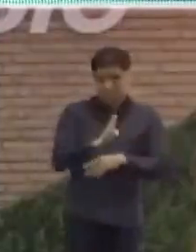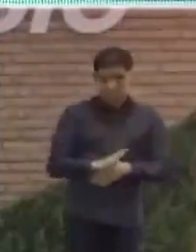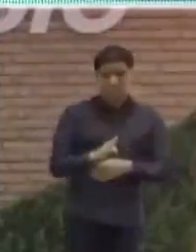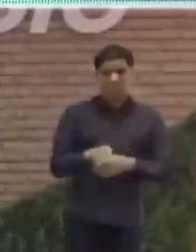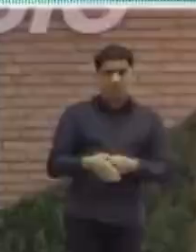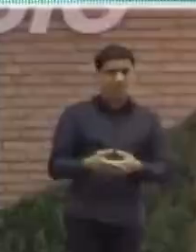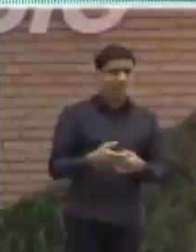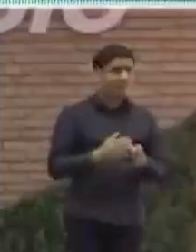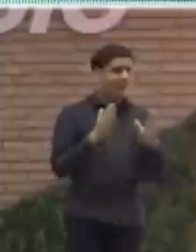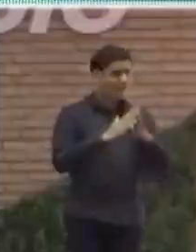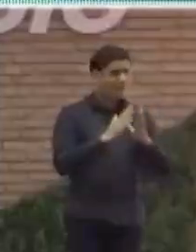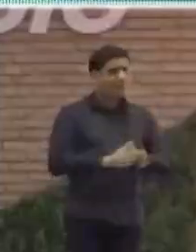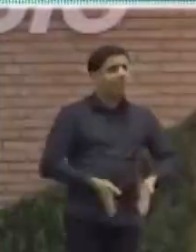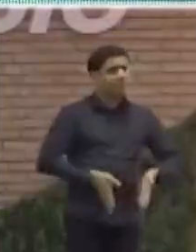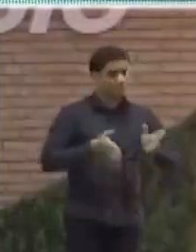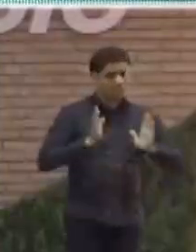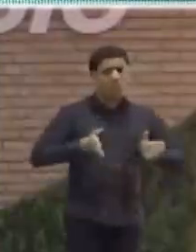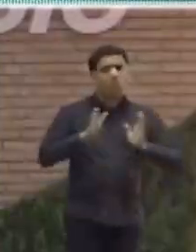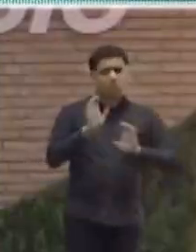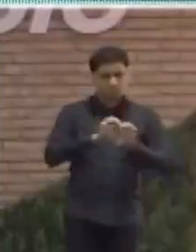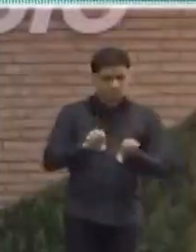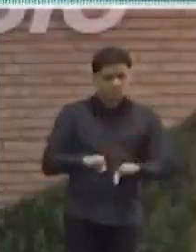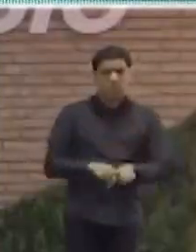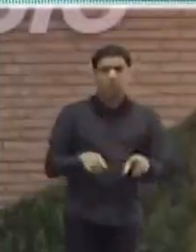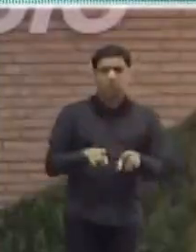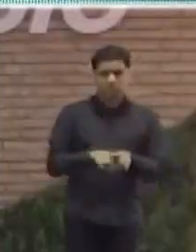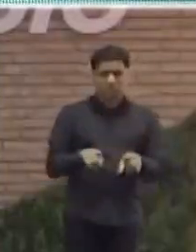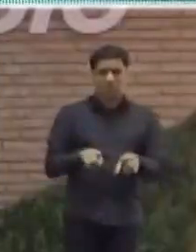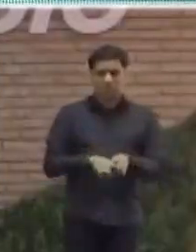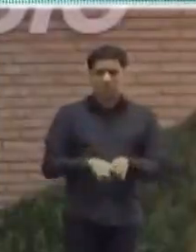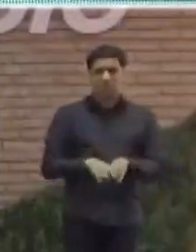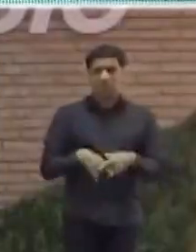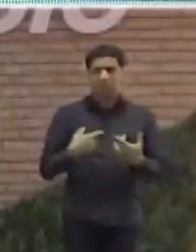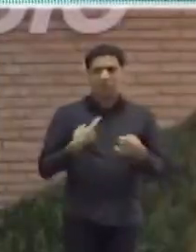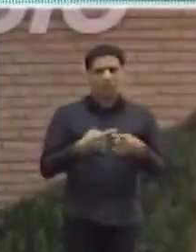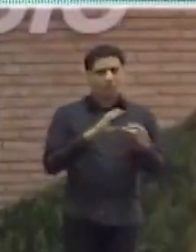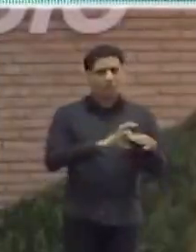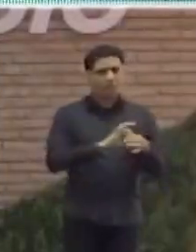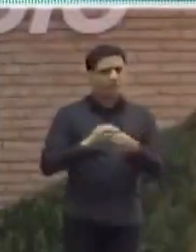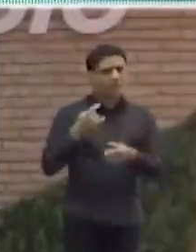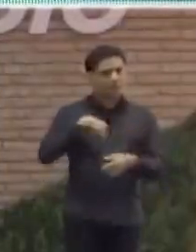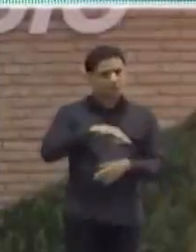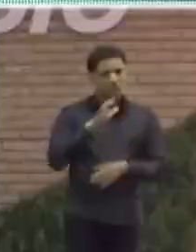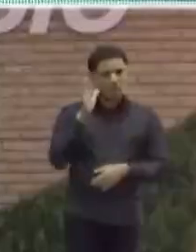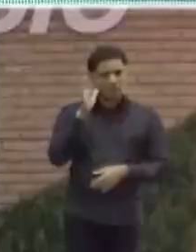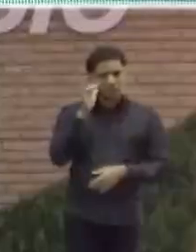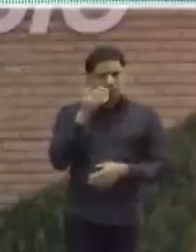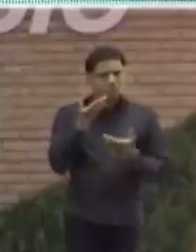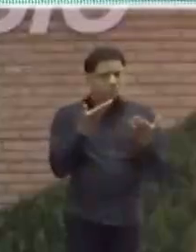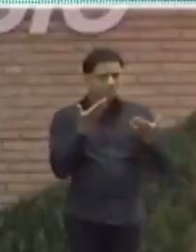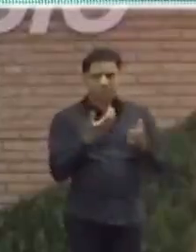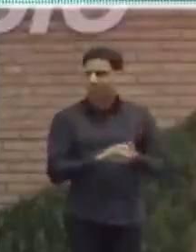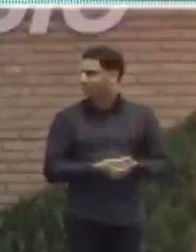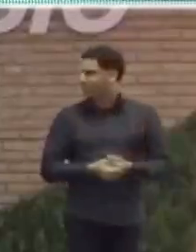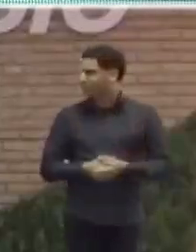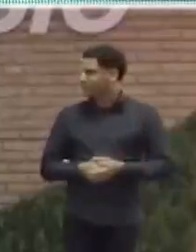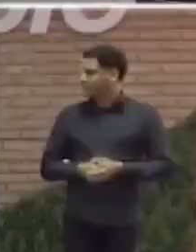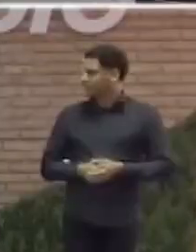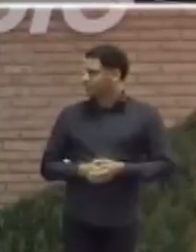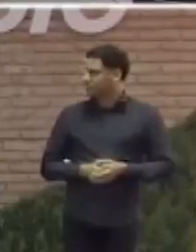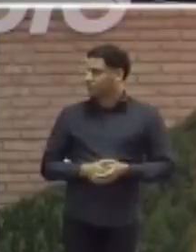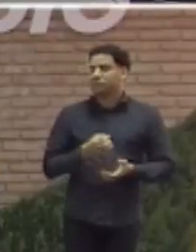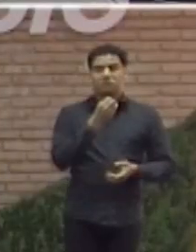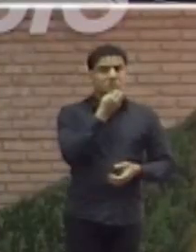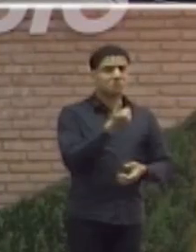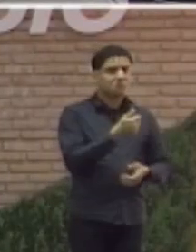sentido, mais uma vez, muito obrigado, nesse contexto que a gente está aqui muito curioso para entender a experiência de vocês. Muito